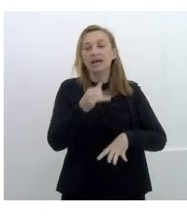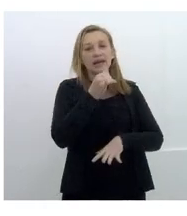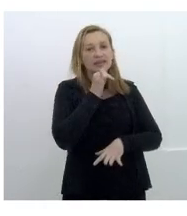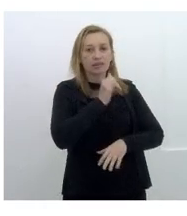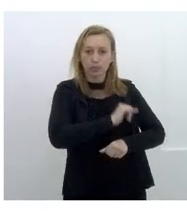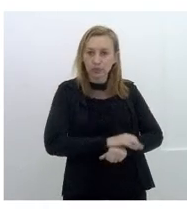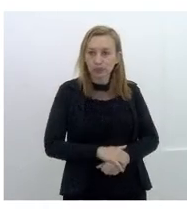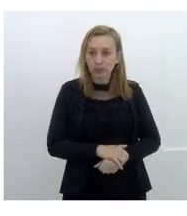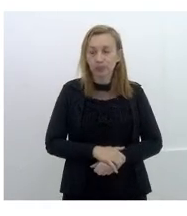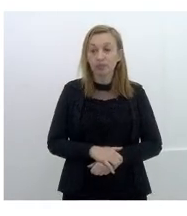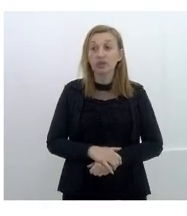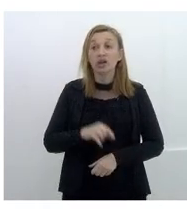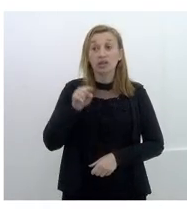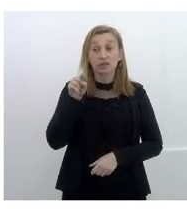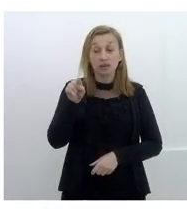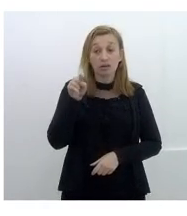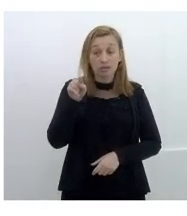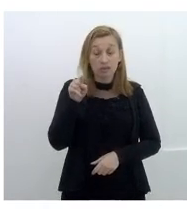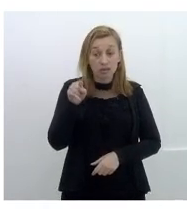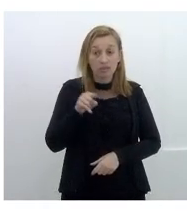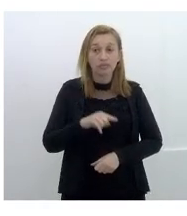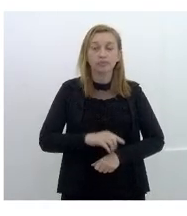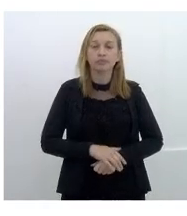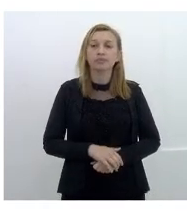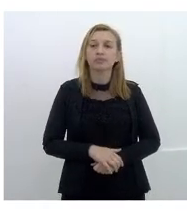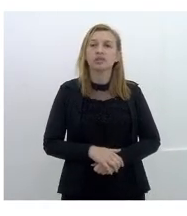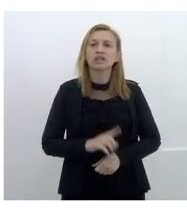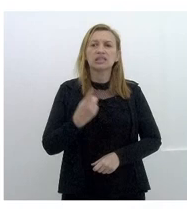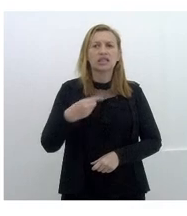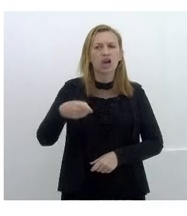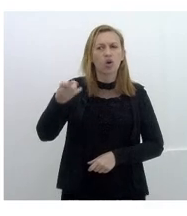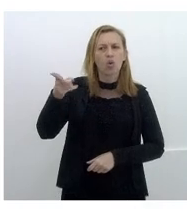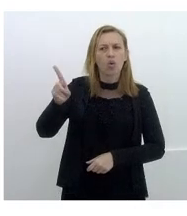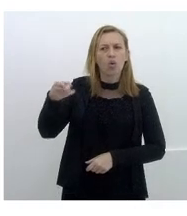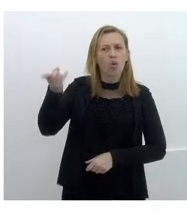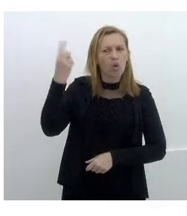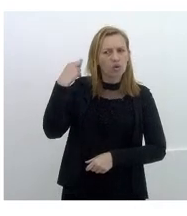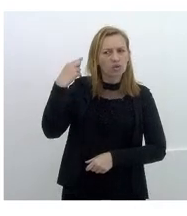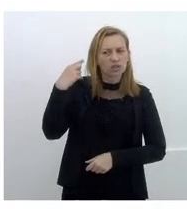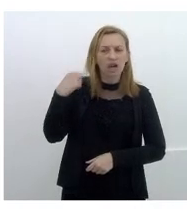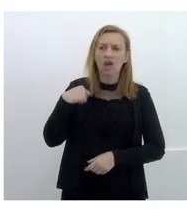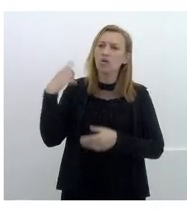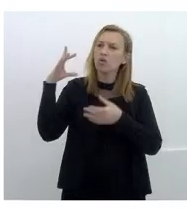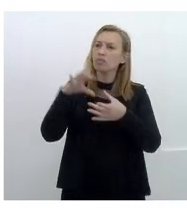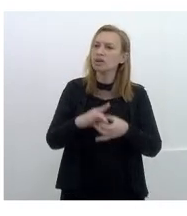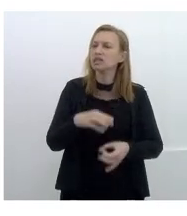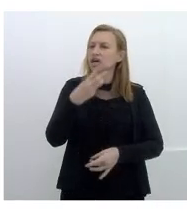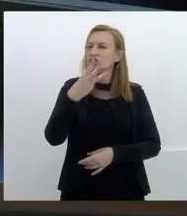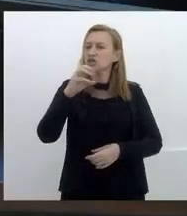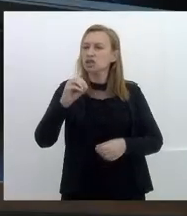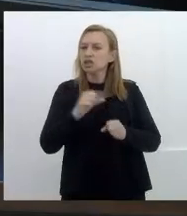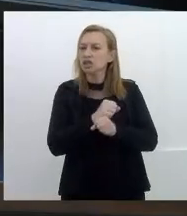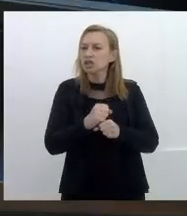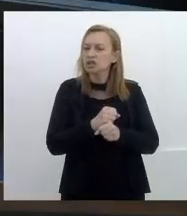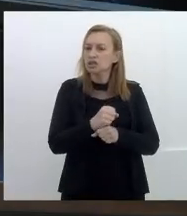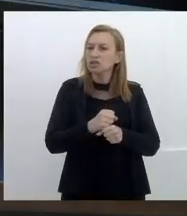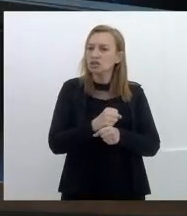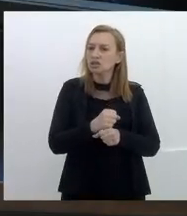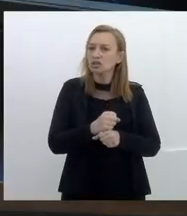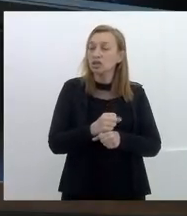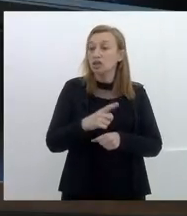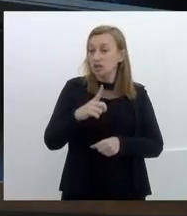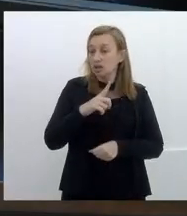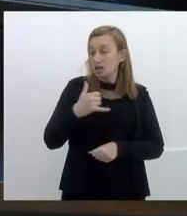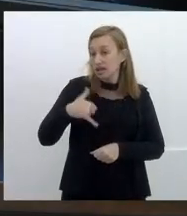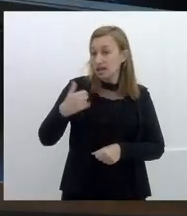exemplo nessa condição aí na outra Eu completando os 30 anos - 55 anos de idade